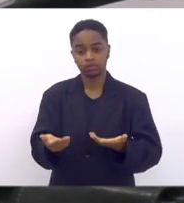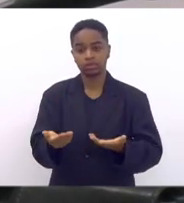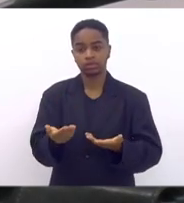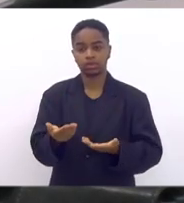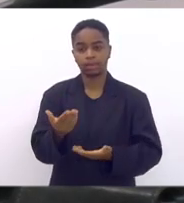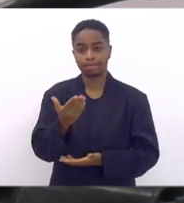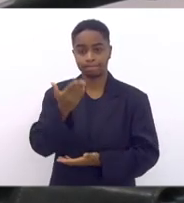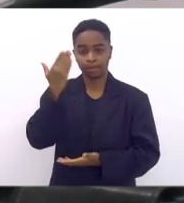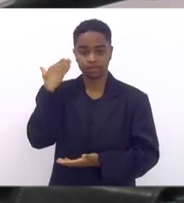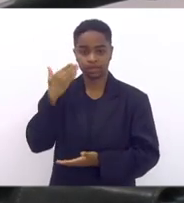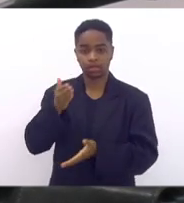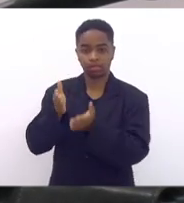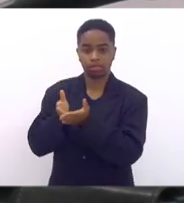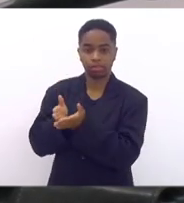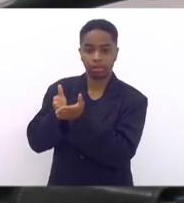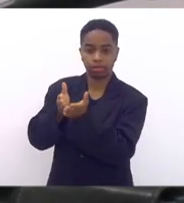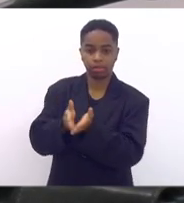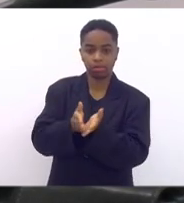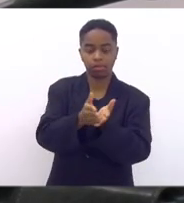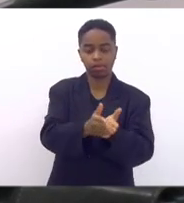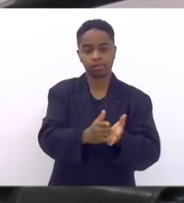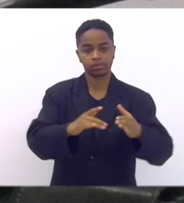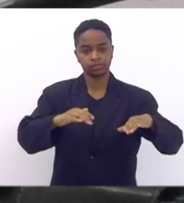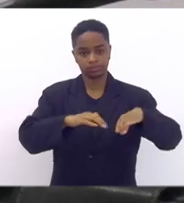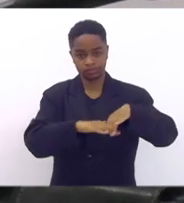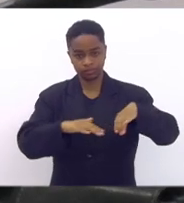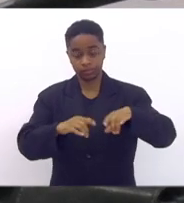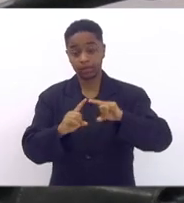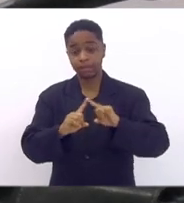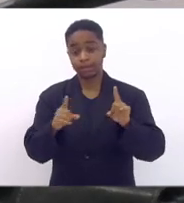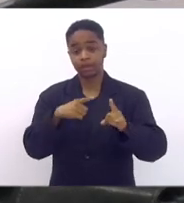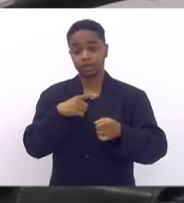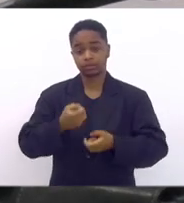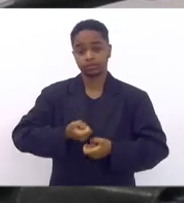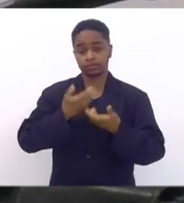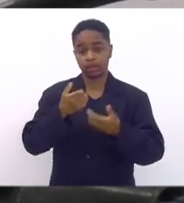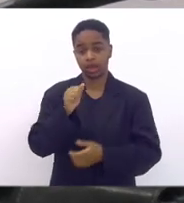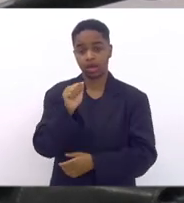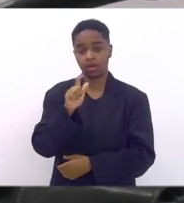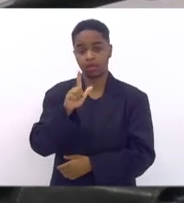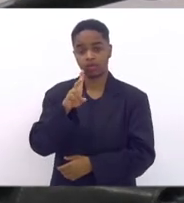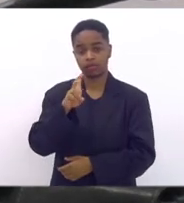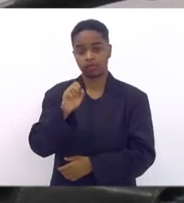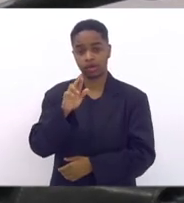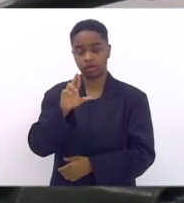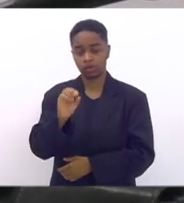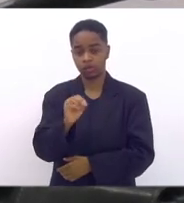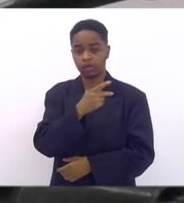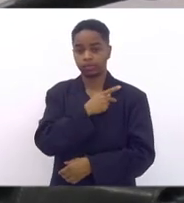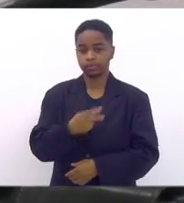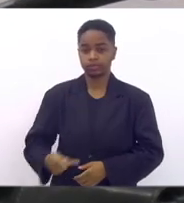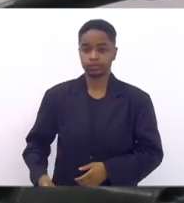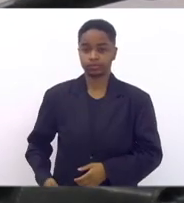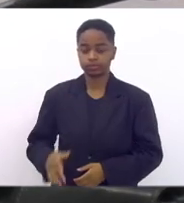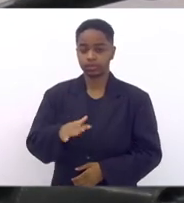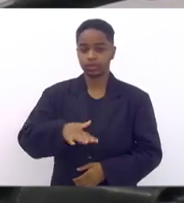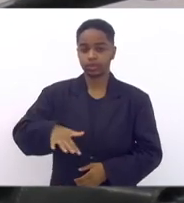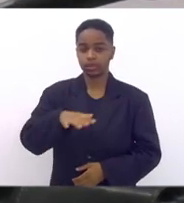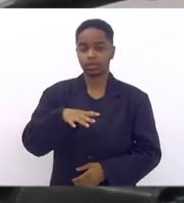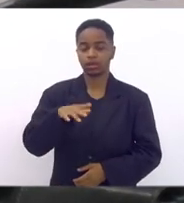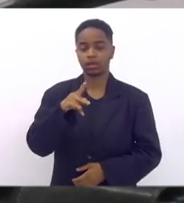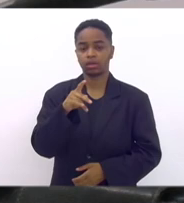atravessavam a paisagem carioca segundo relato de Álvaro Sávio presidente da autoridade portuária portto doos rios